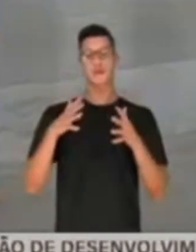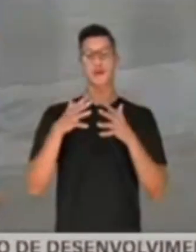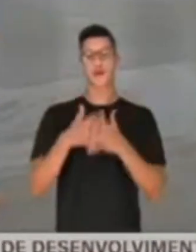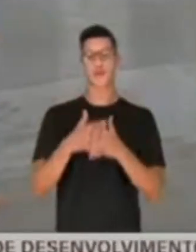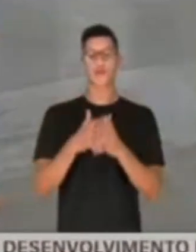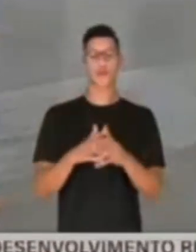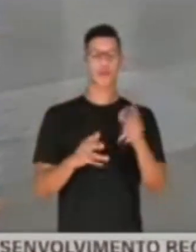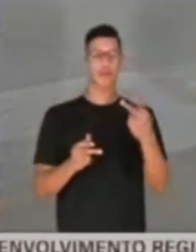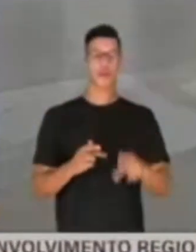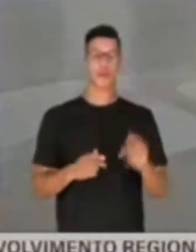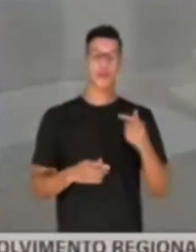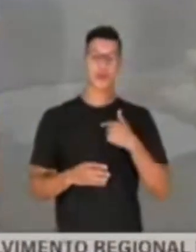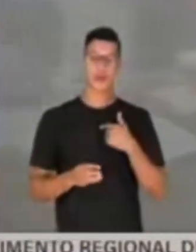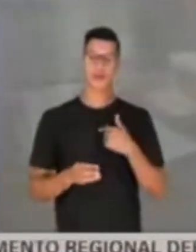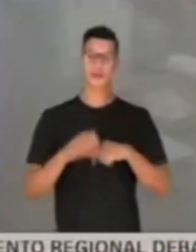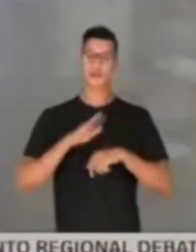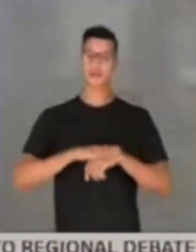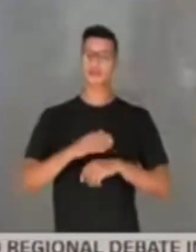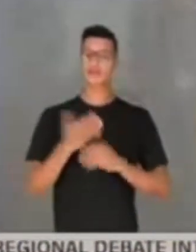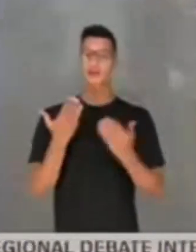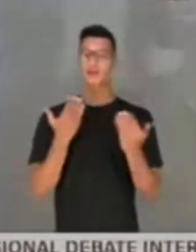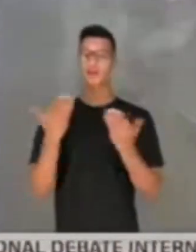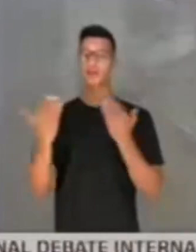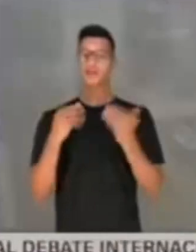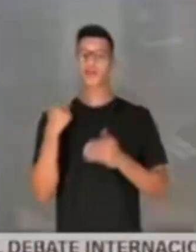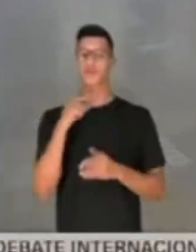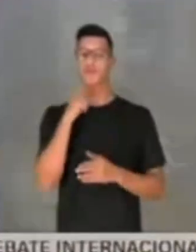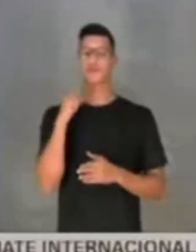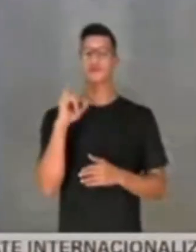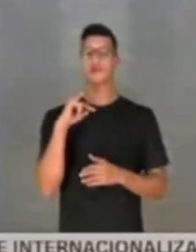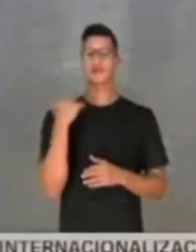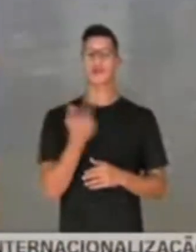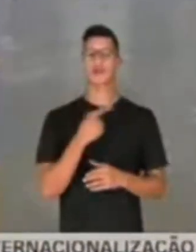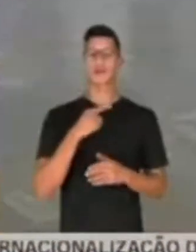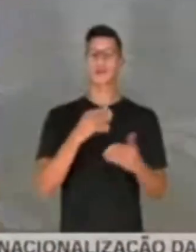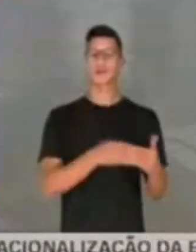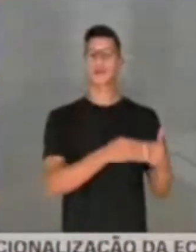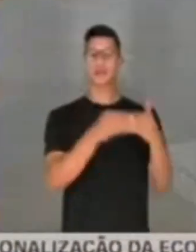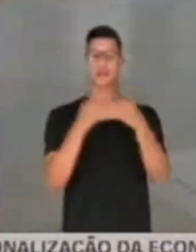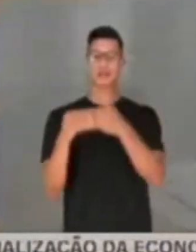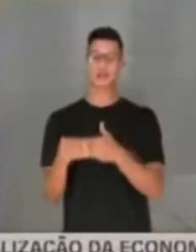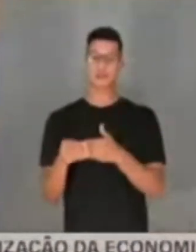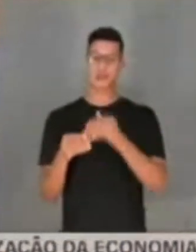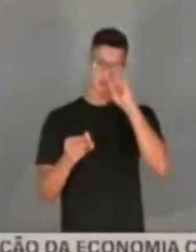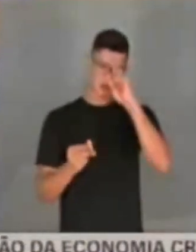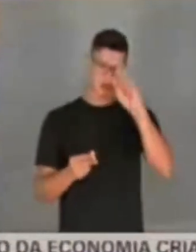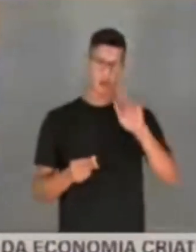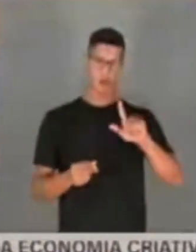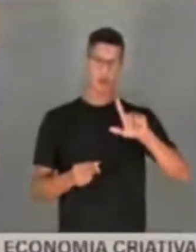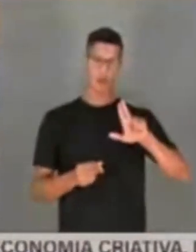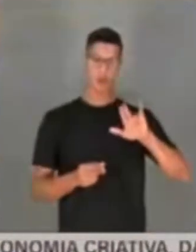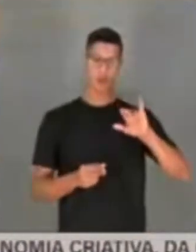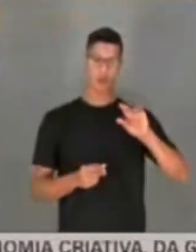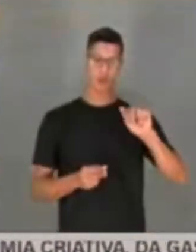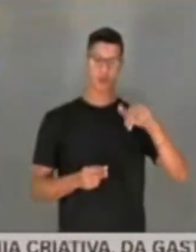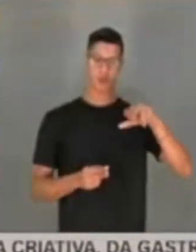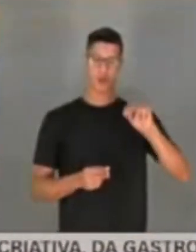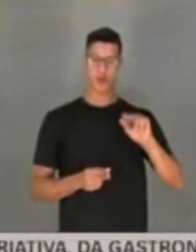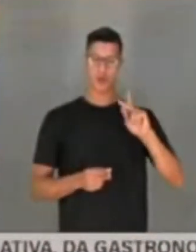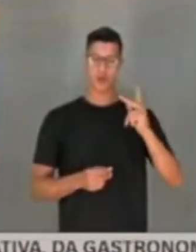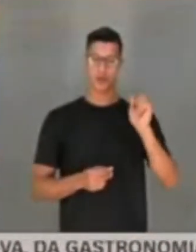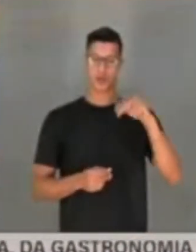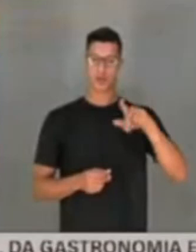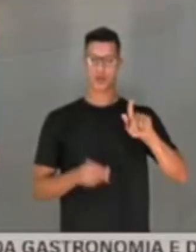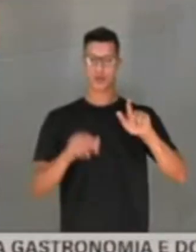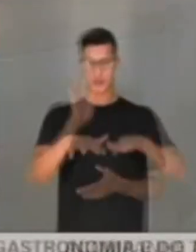confusão, eu fiquei com muita dúvida se nós deveríamos ter trazido o senhor Luciano Hang para